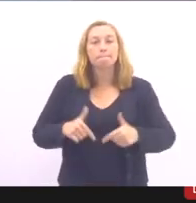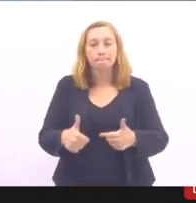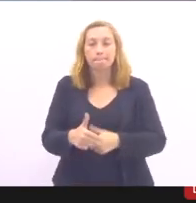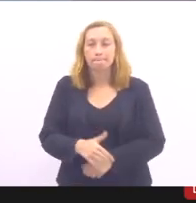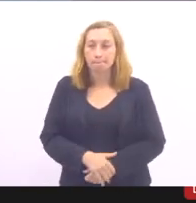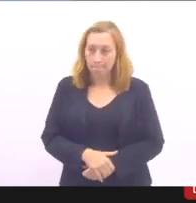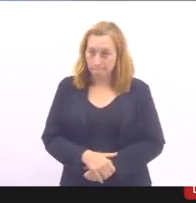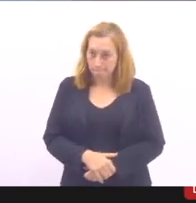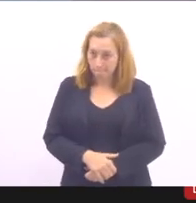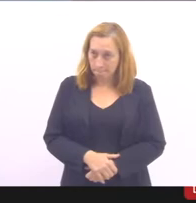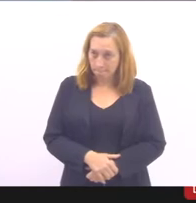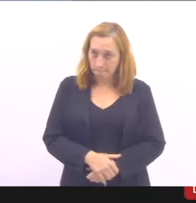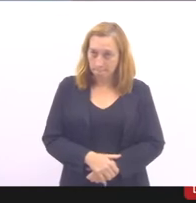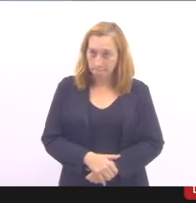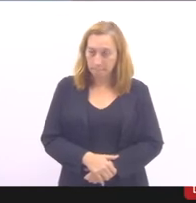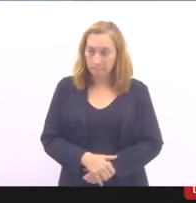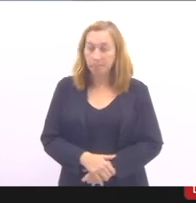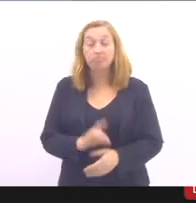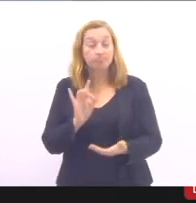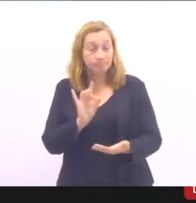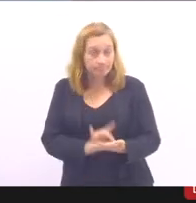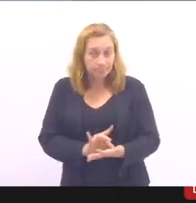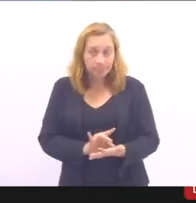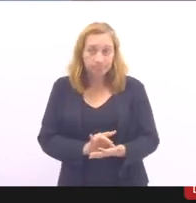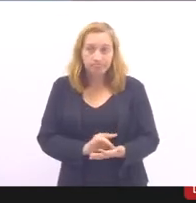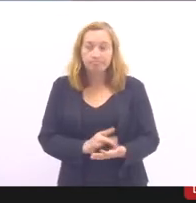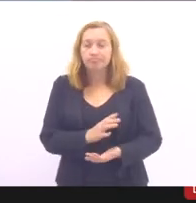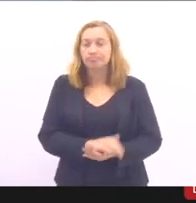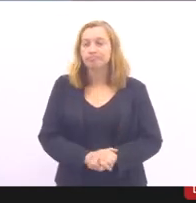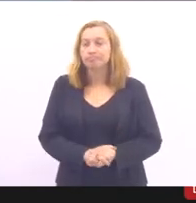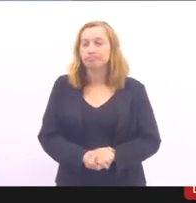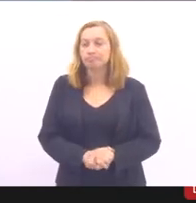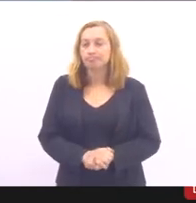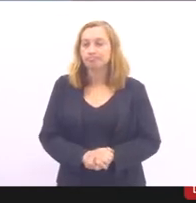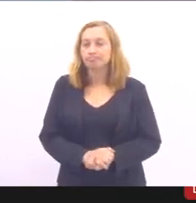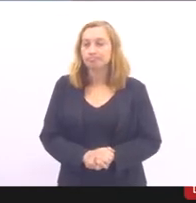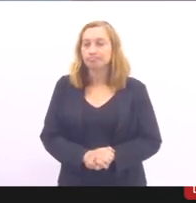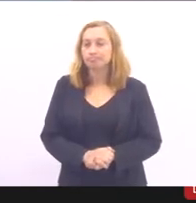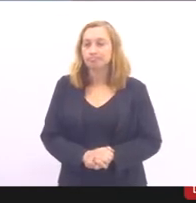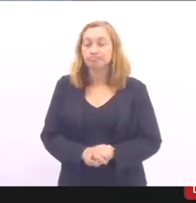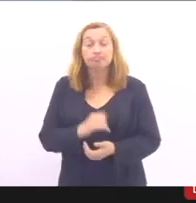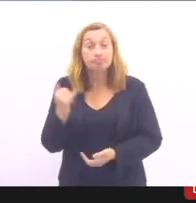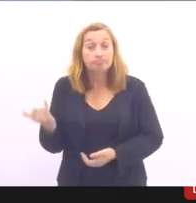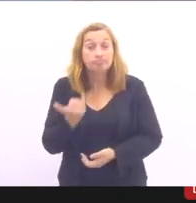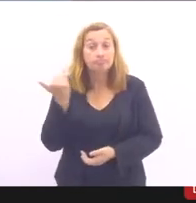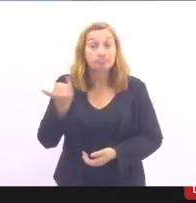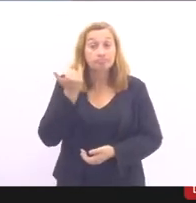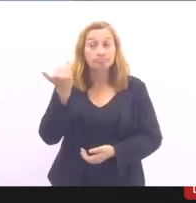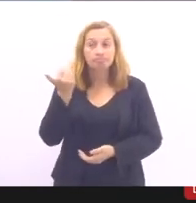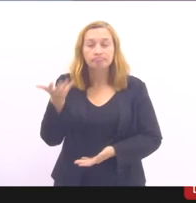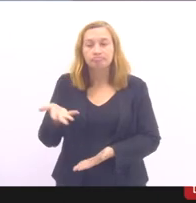ações. Mas, na realidade, a importância da